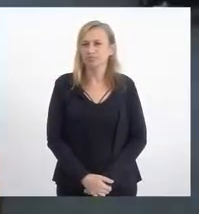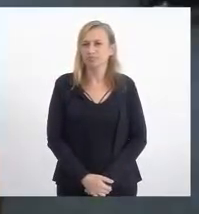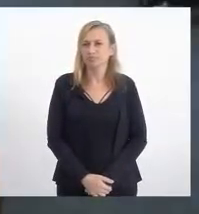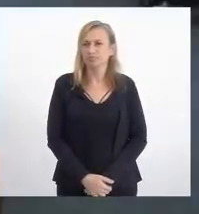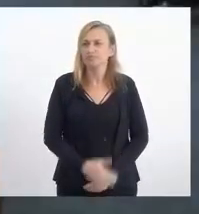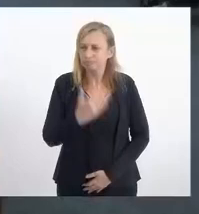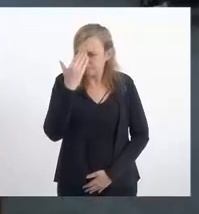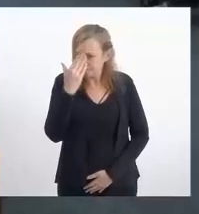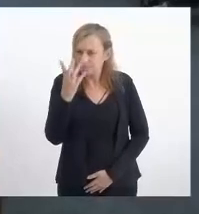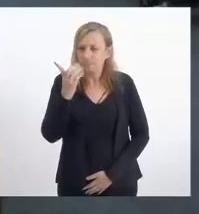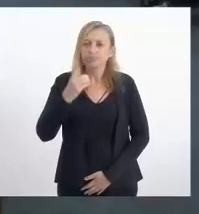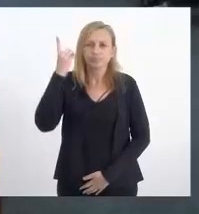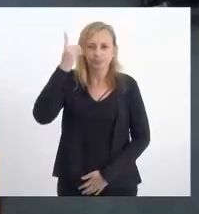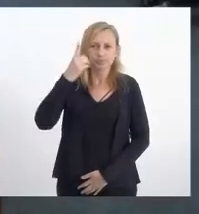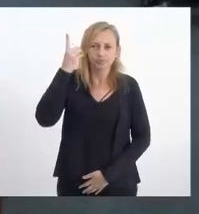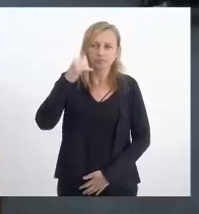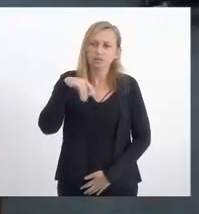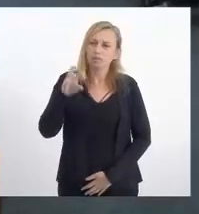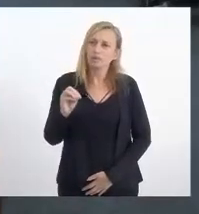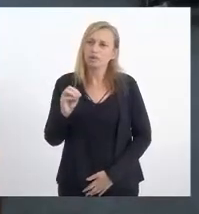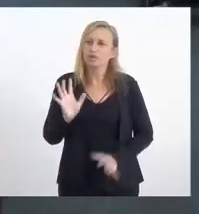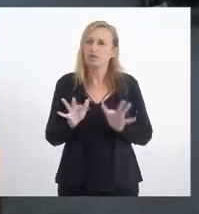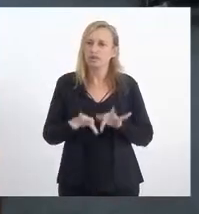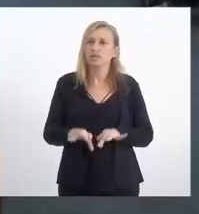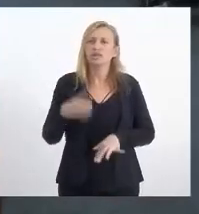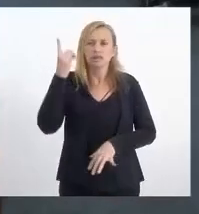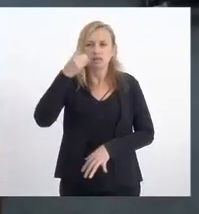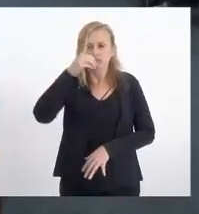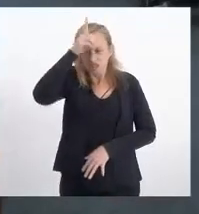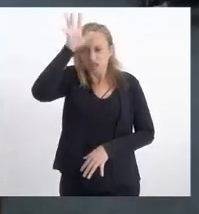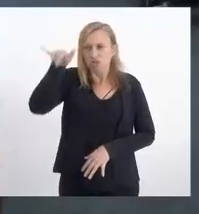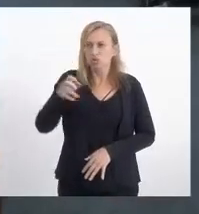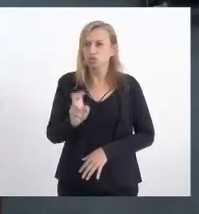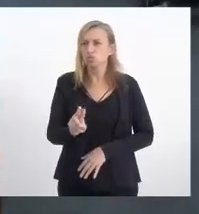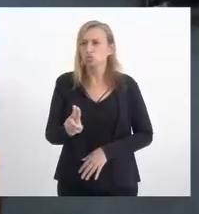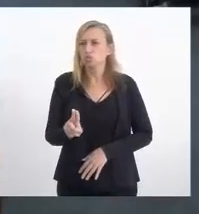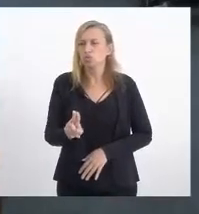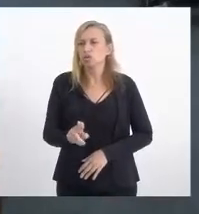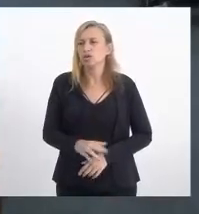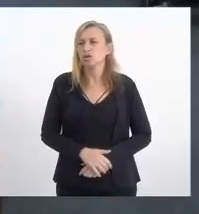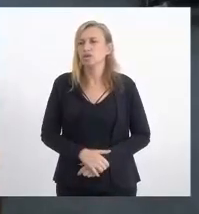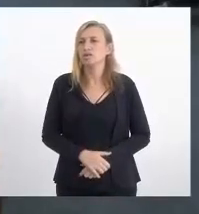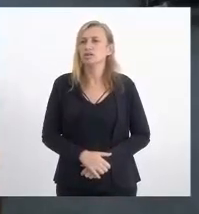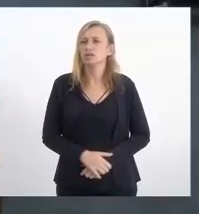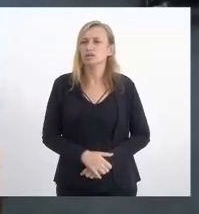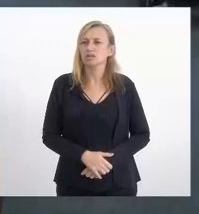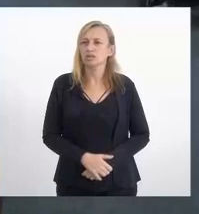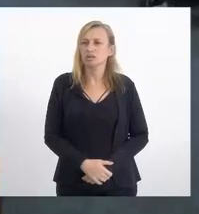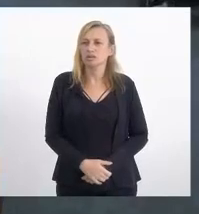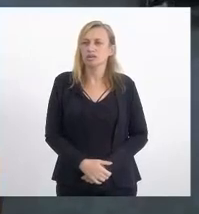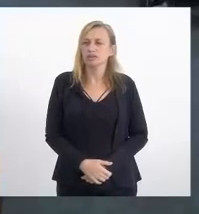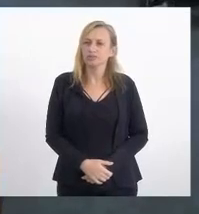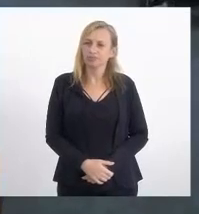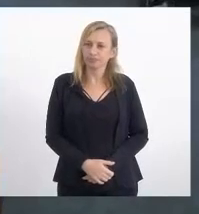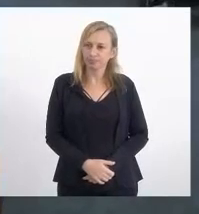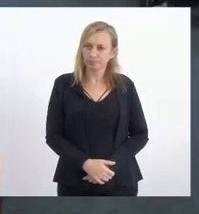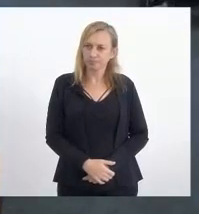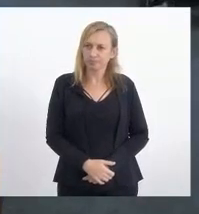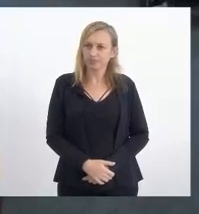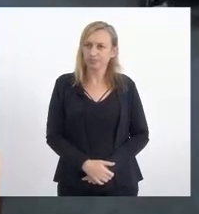é obrigado a pensar demais Roberto para finalizar Deputado a tia Ju E aí